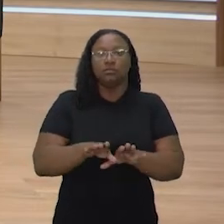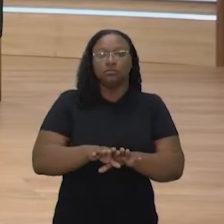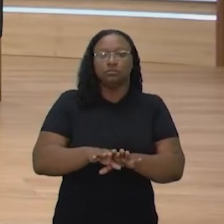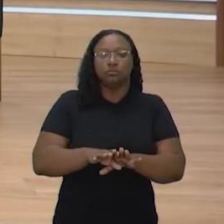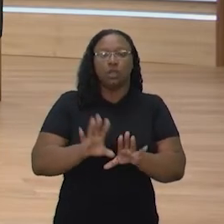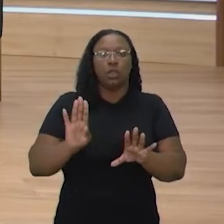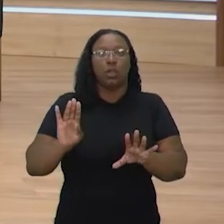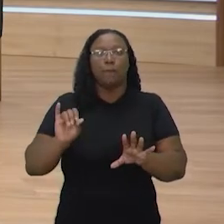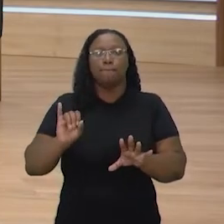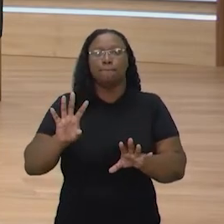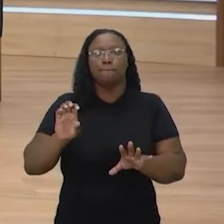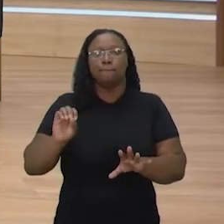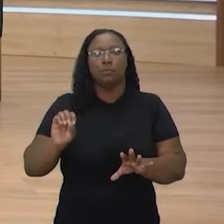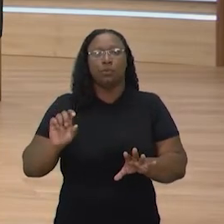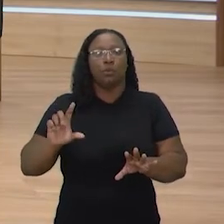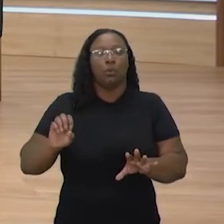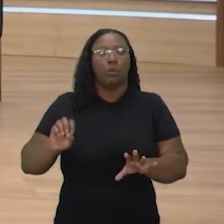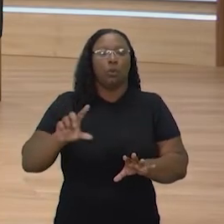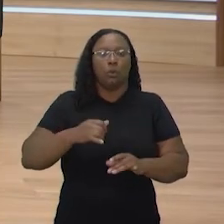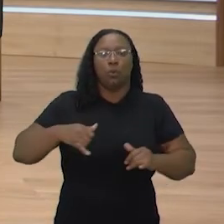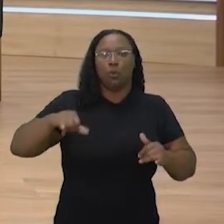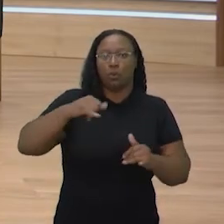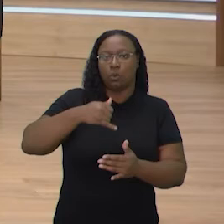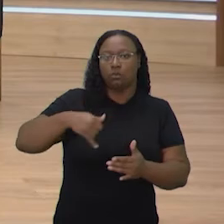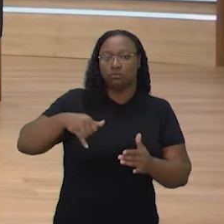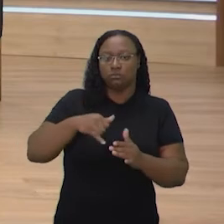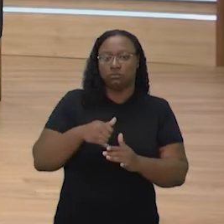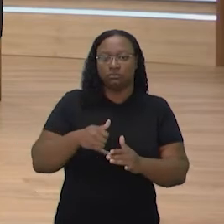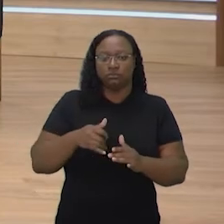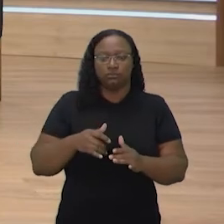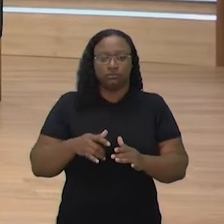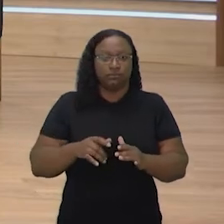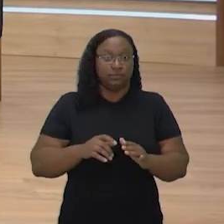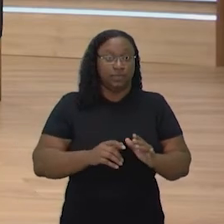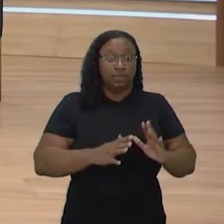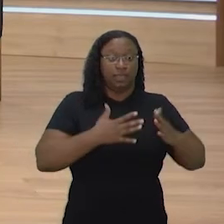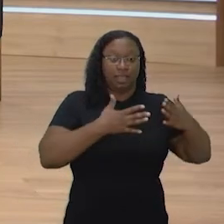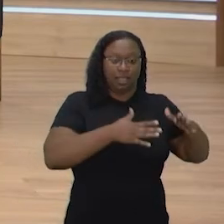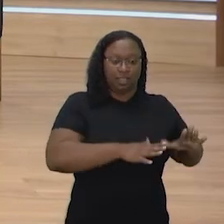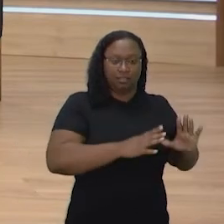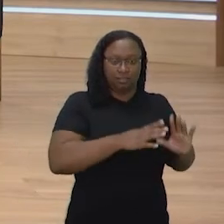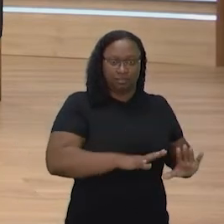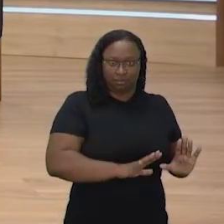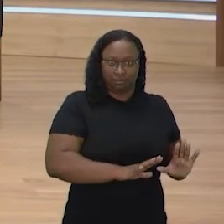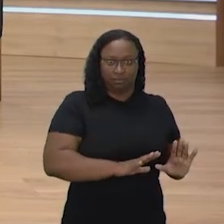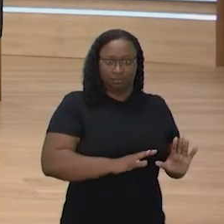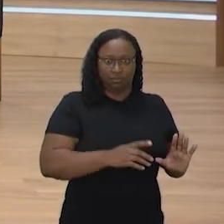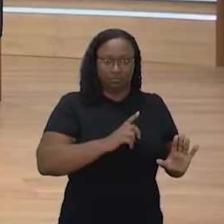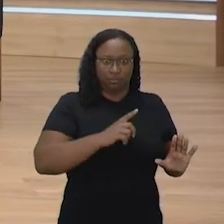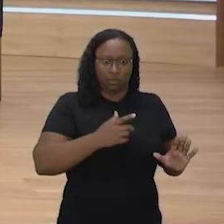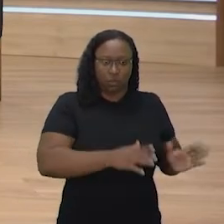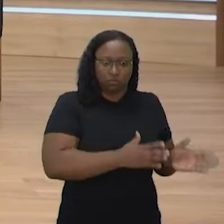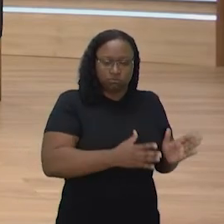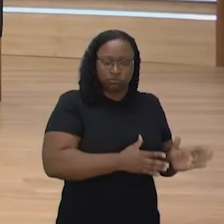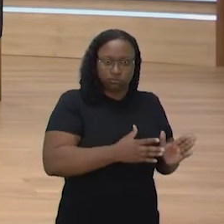bioóleo. Então, a diferença é a seguinte, a pirólise lenta, ela também vai ter uma produção de líquido e ela também vai ter uma